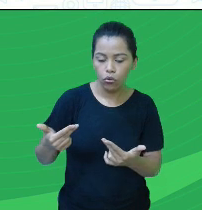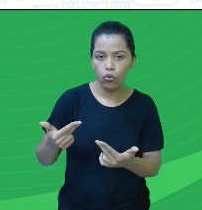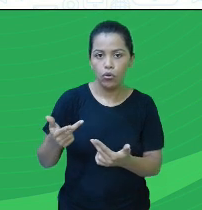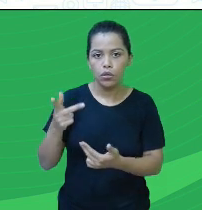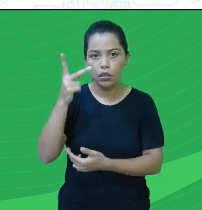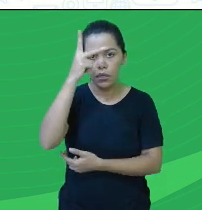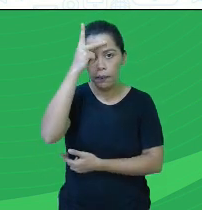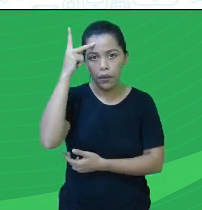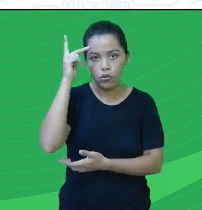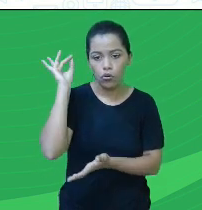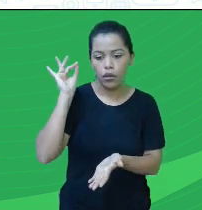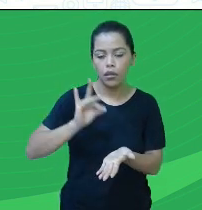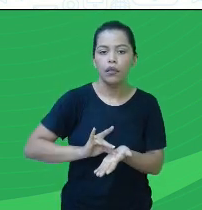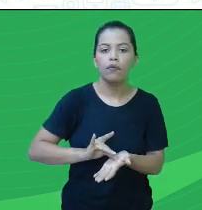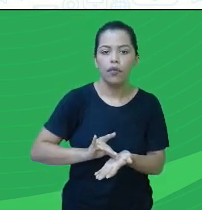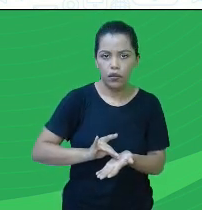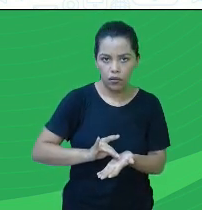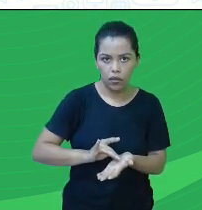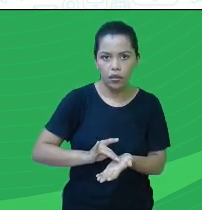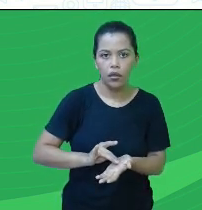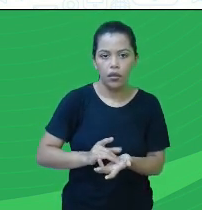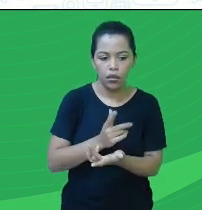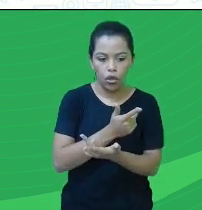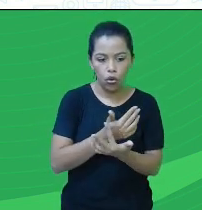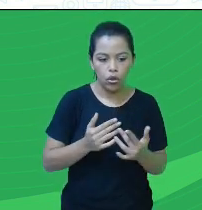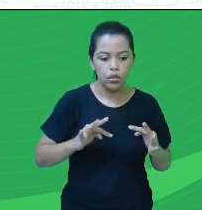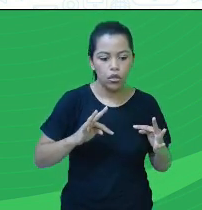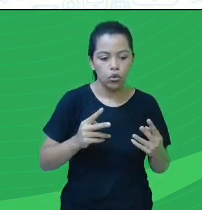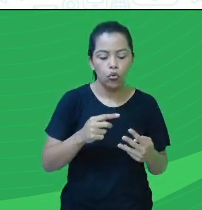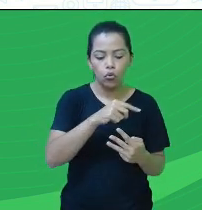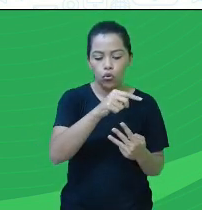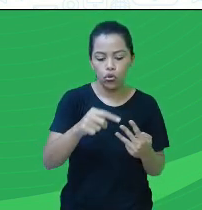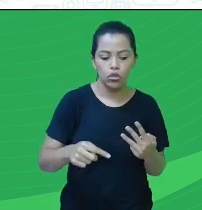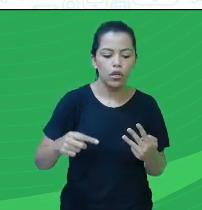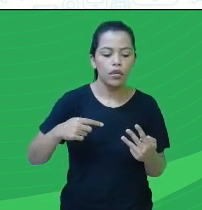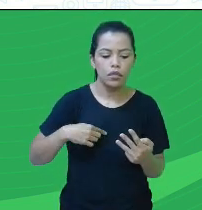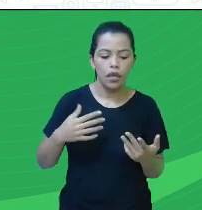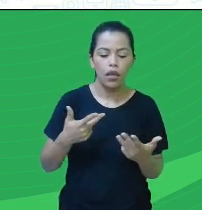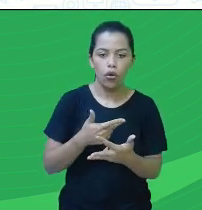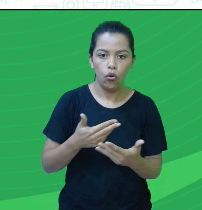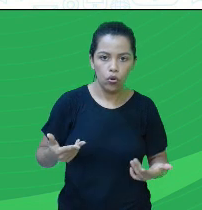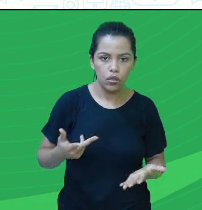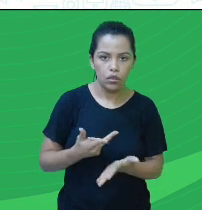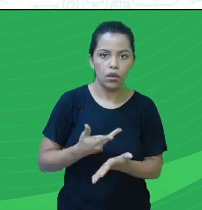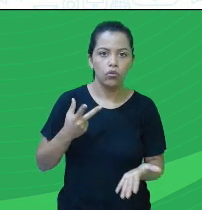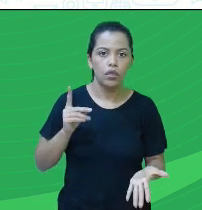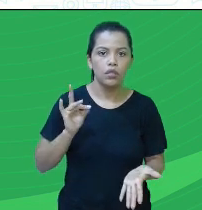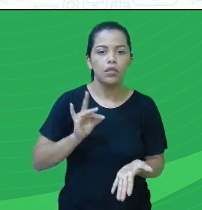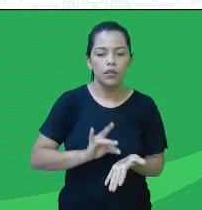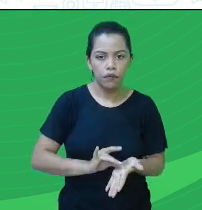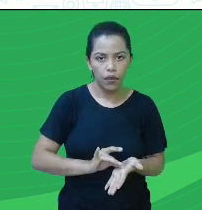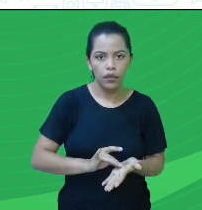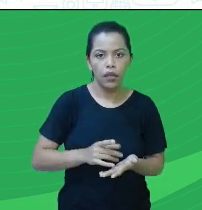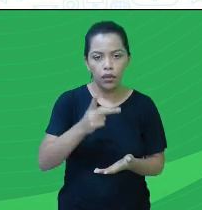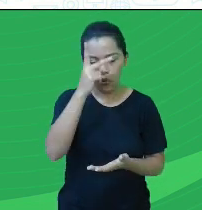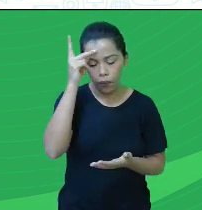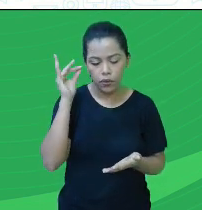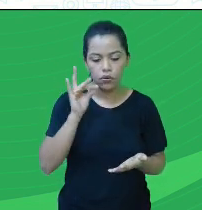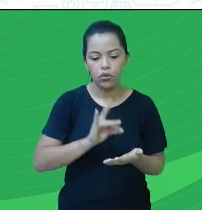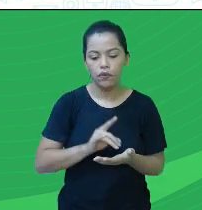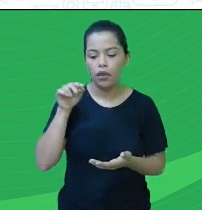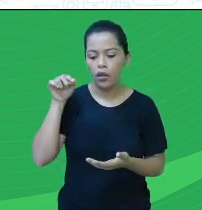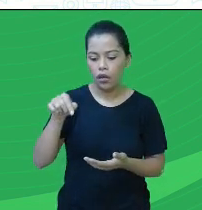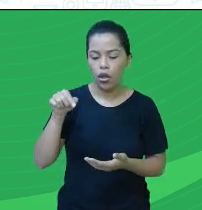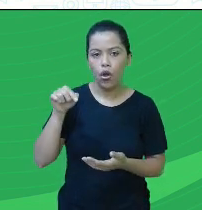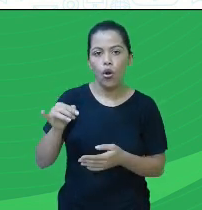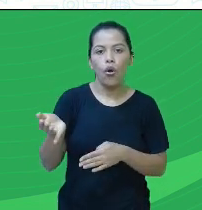a notícia, a reportagem são fatos reais, pessoas reais, o documentário também, tá certo? O foco